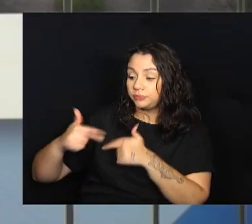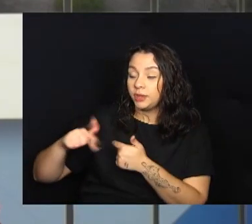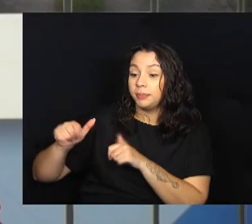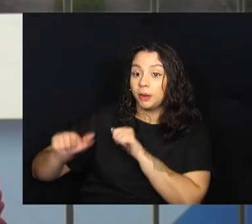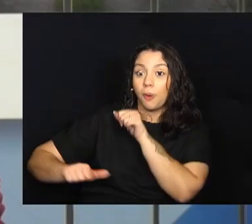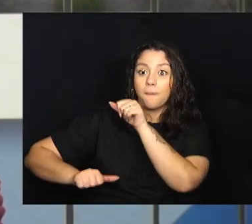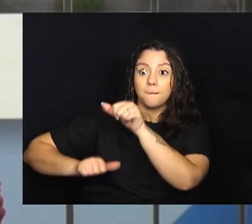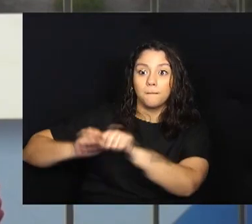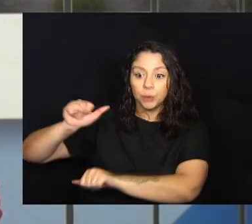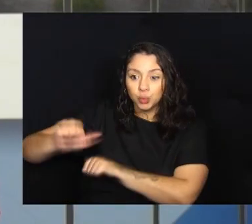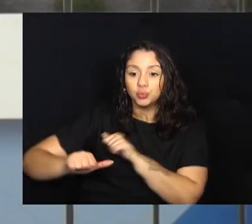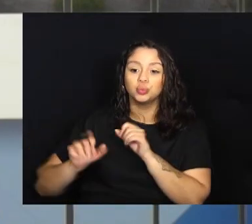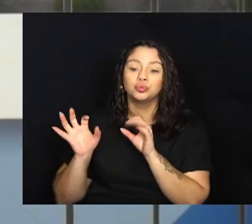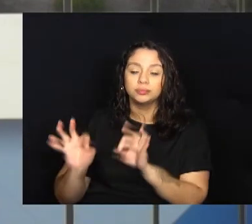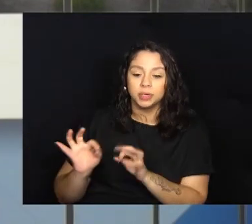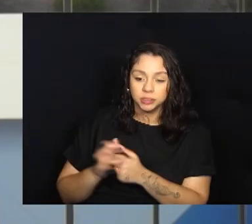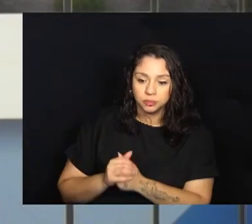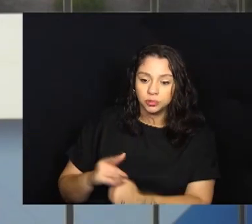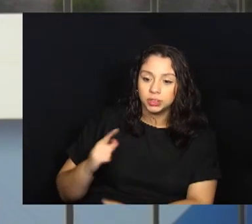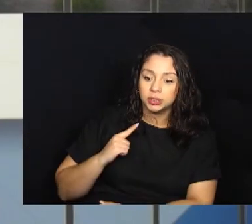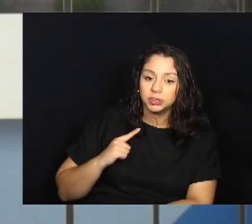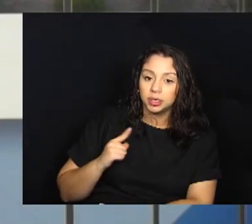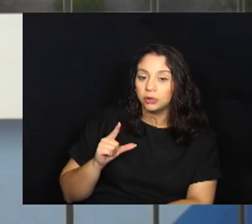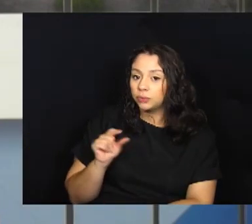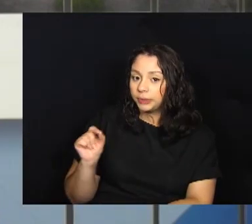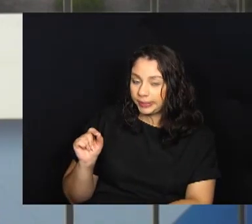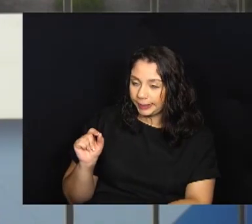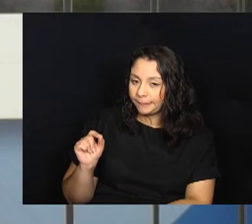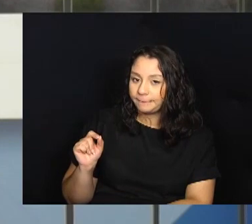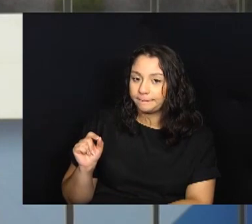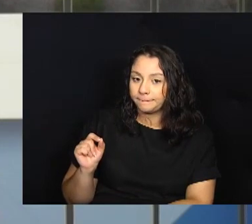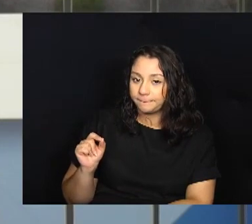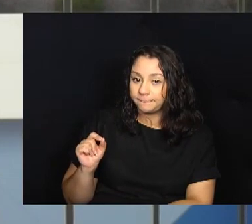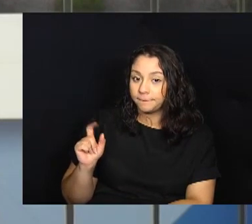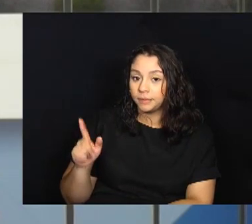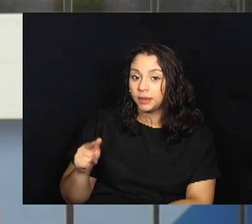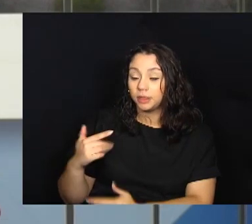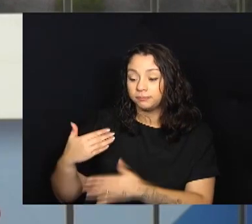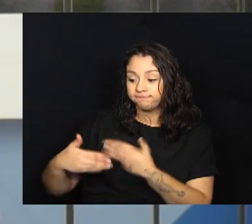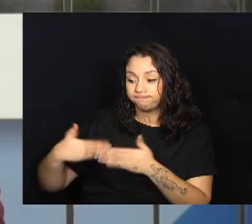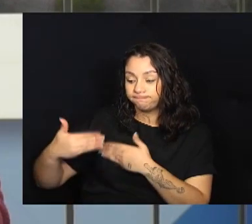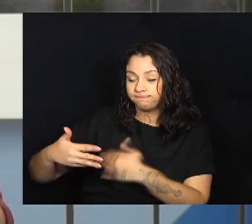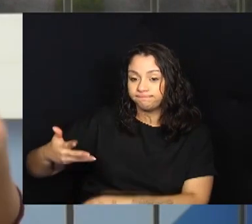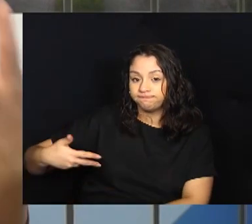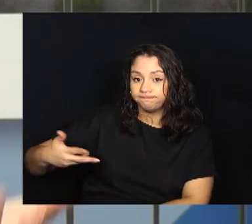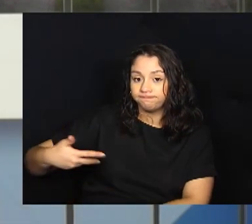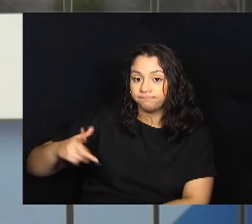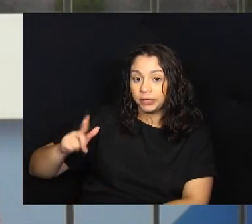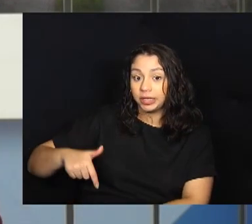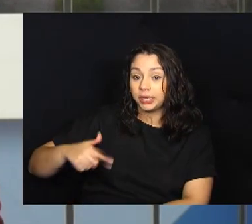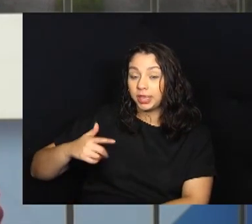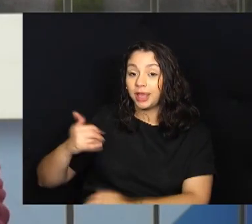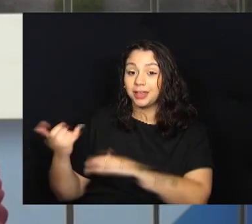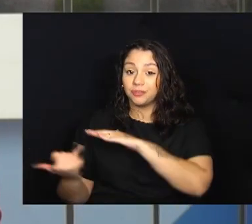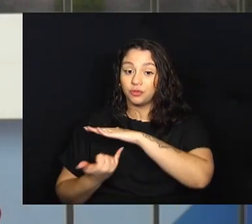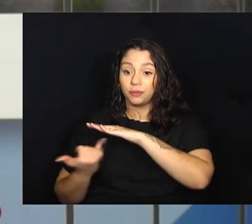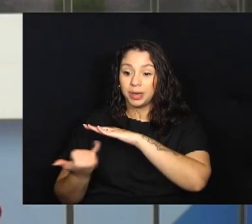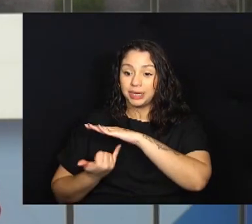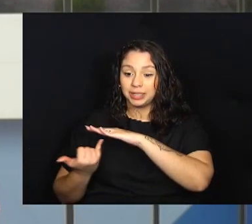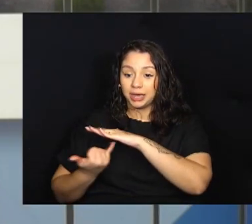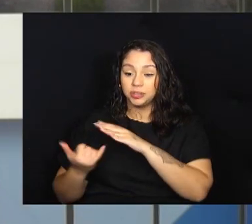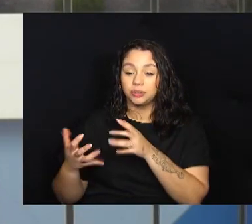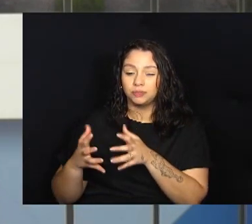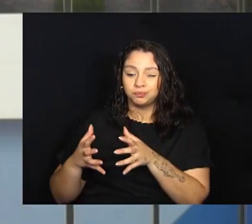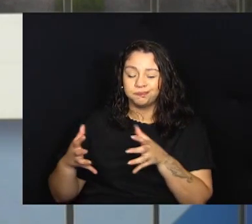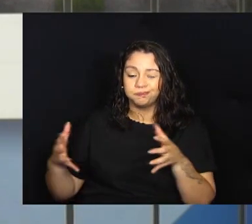bastante, né? A gente tem aí uma intensificação da informalidade. Por